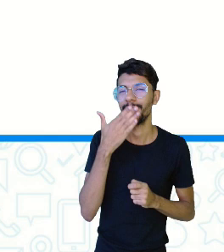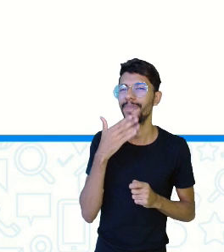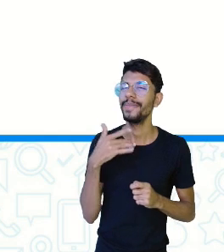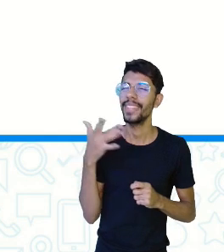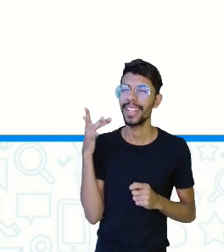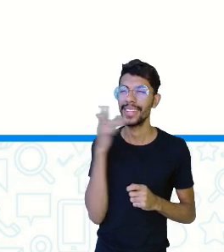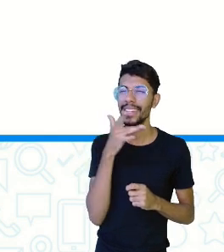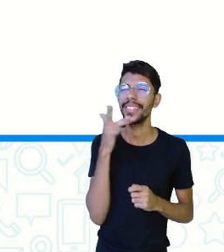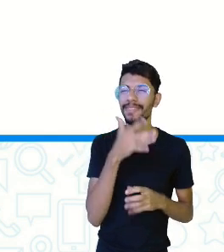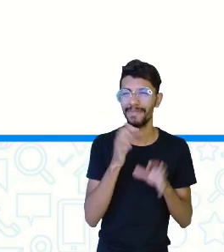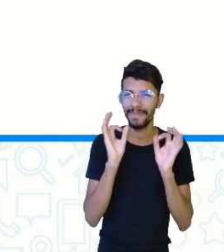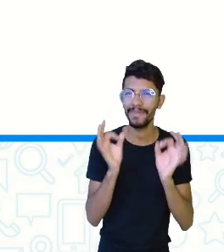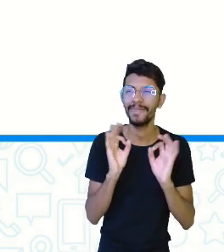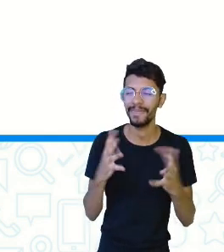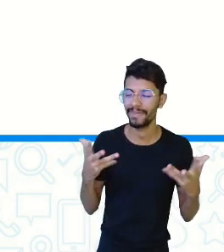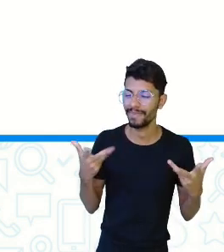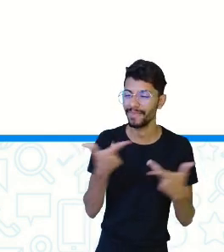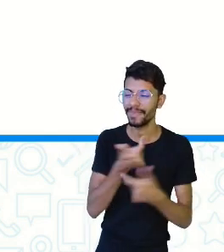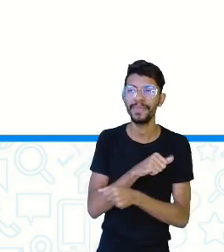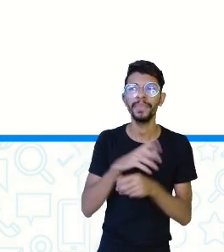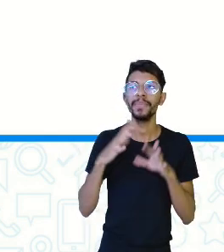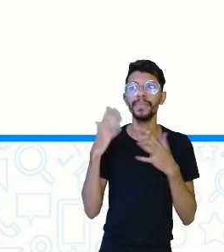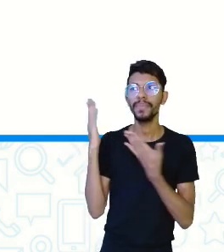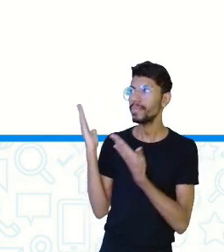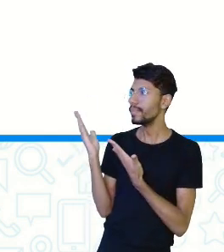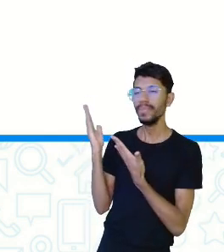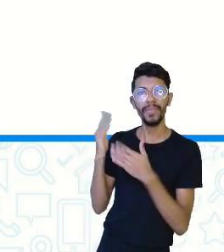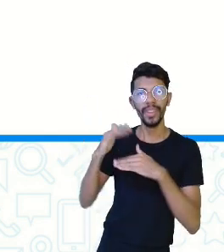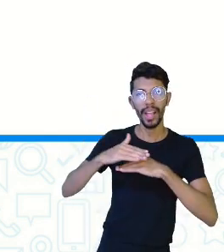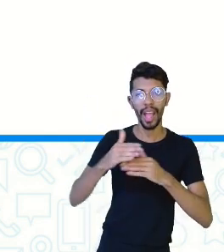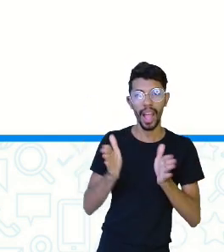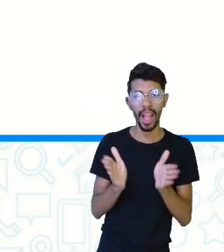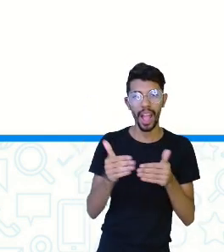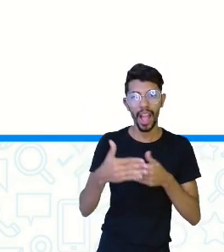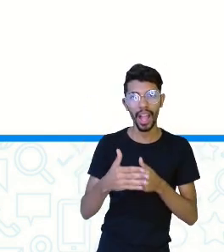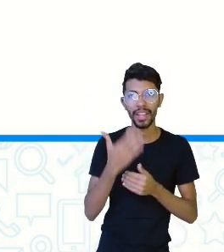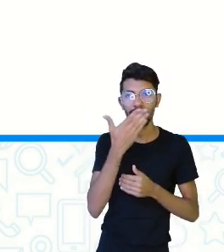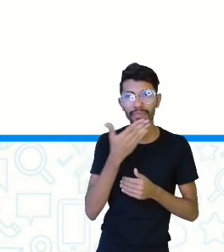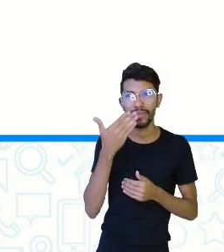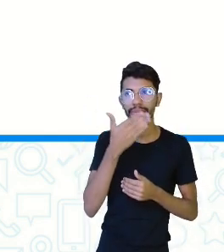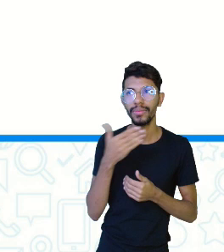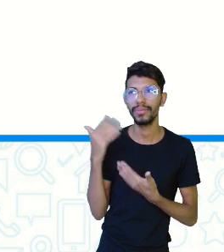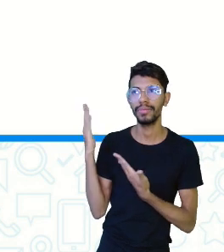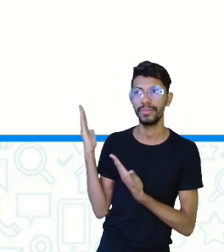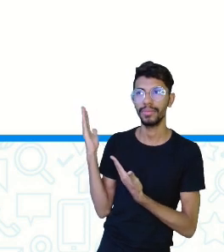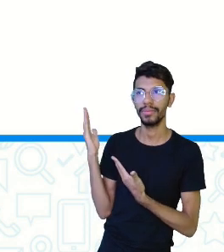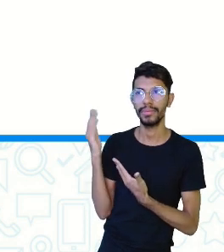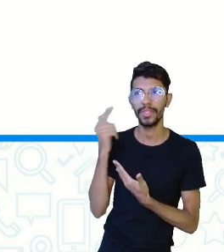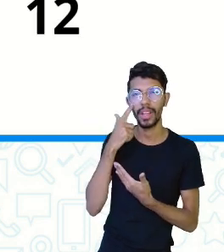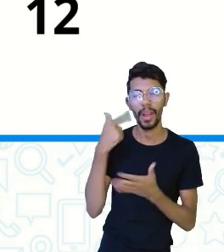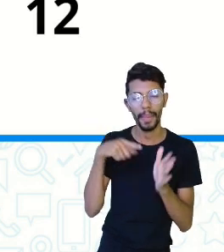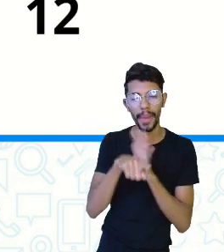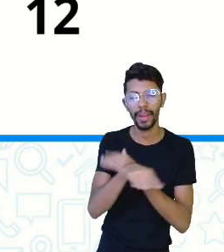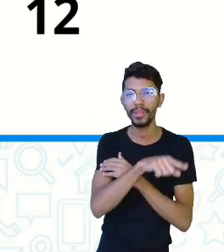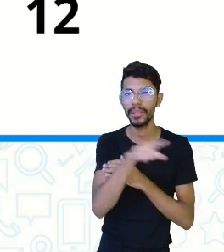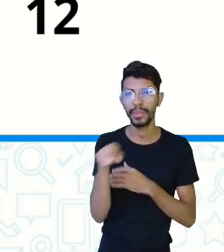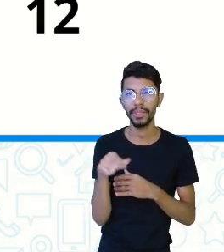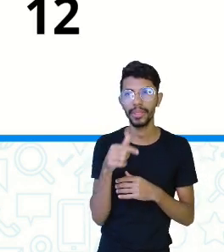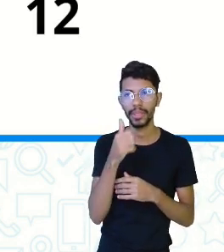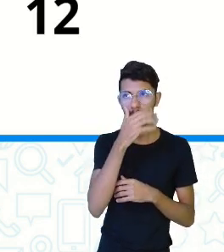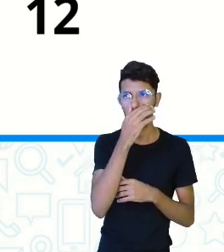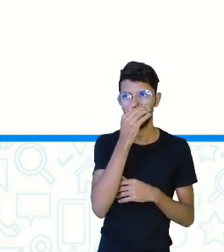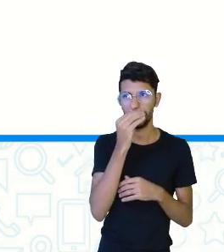bom, né? Maravilhoso. Olha as caixas de bombons que nós temos aí. Olha a pergunta agora para vocês.